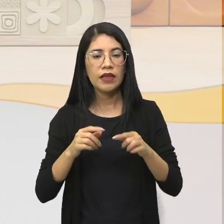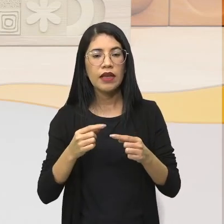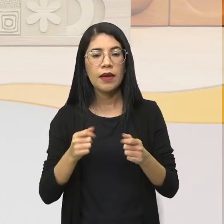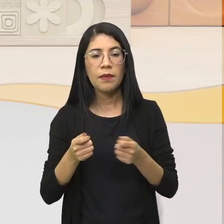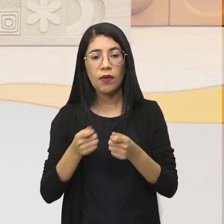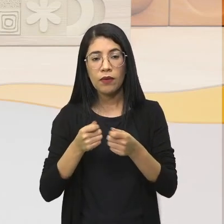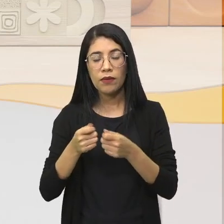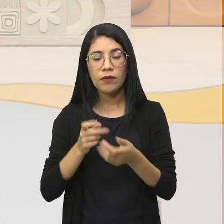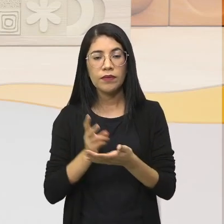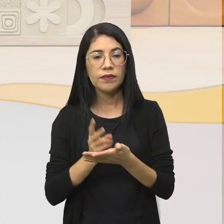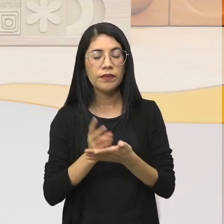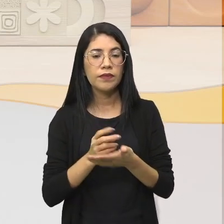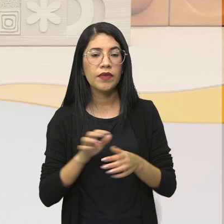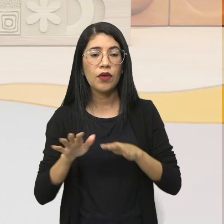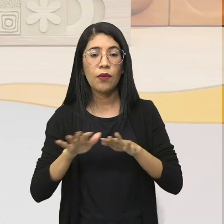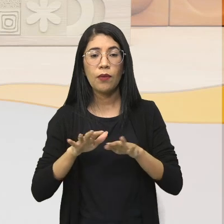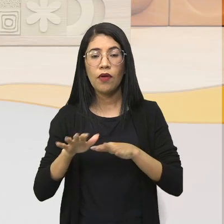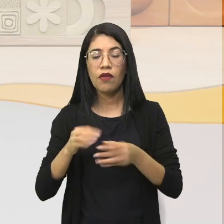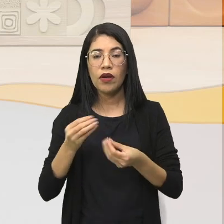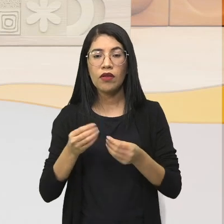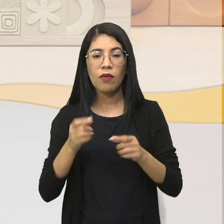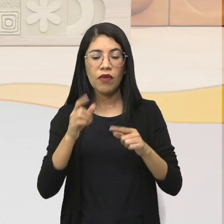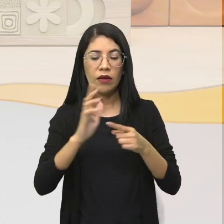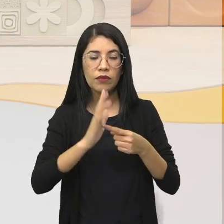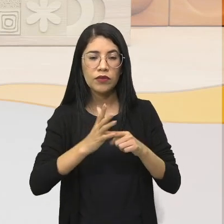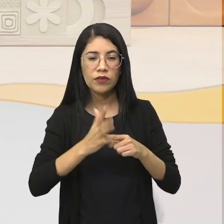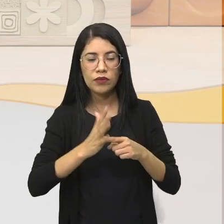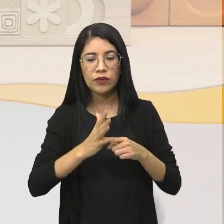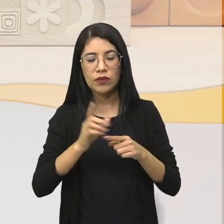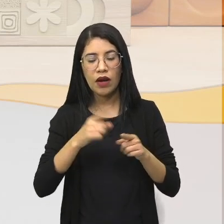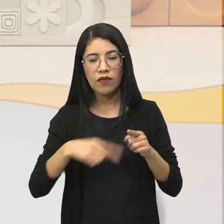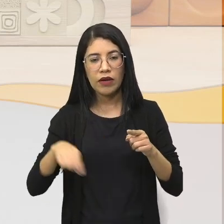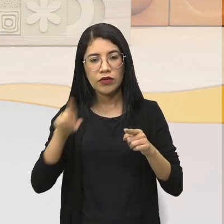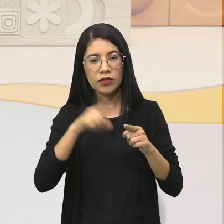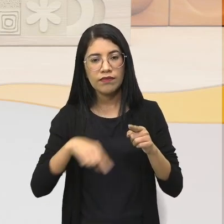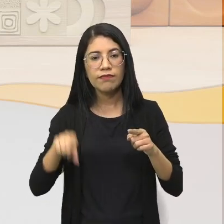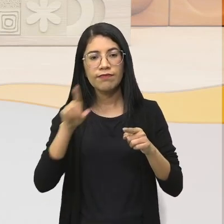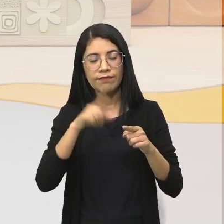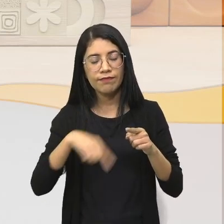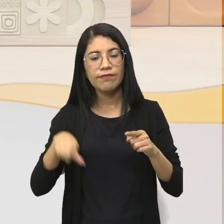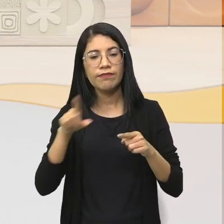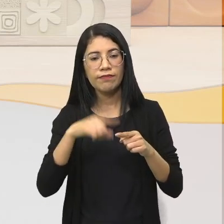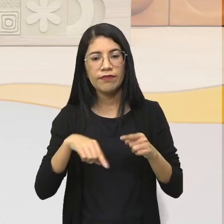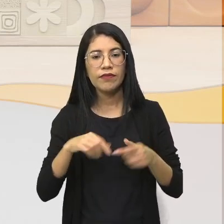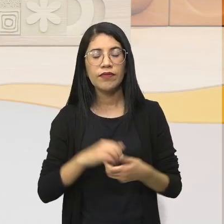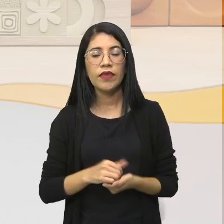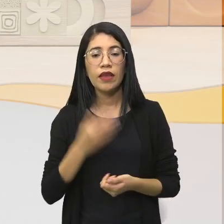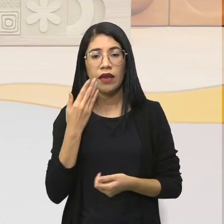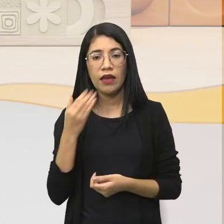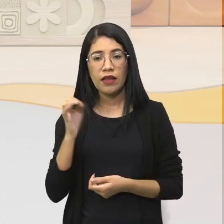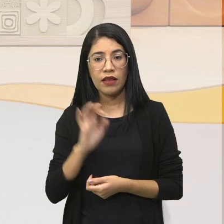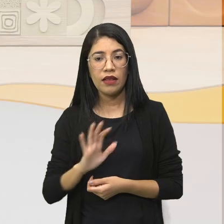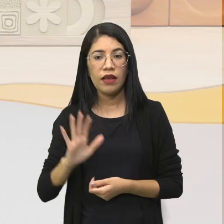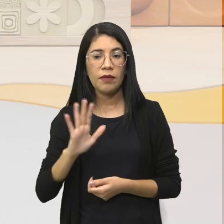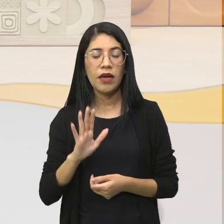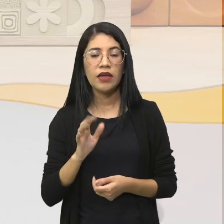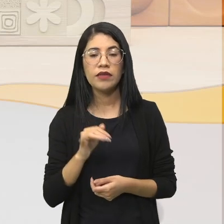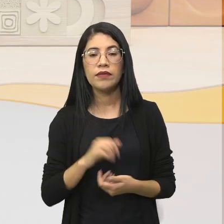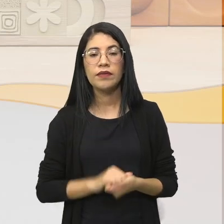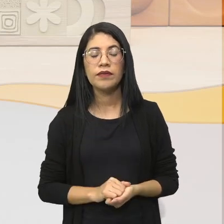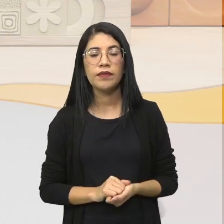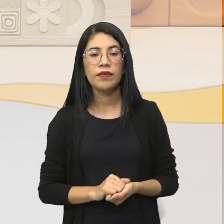Então, isso vai movimentar as turbinas aí, Como vocês podem ver nesta